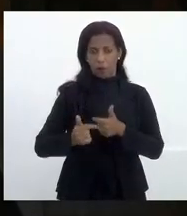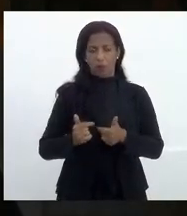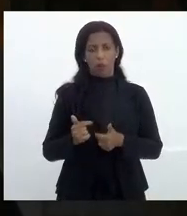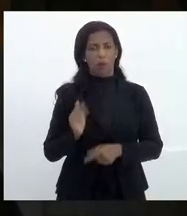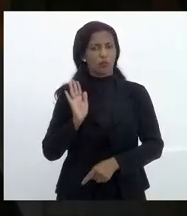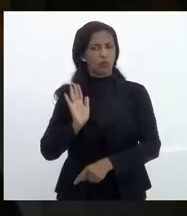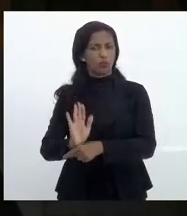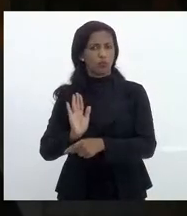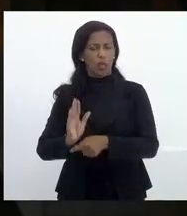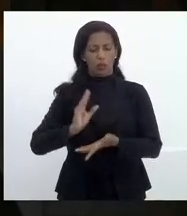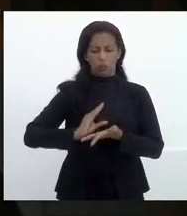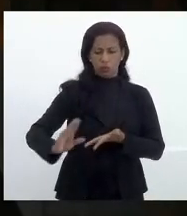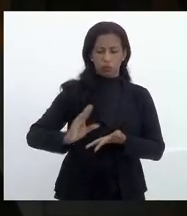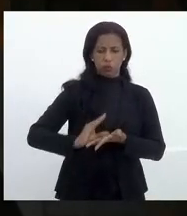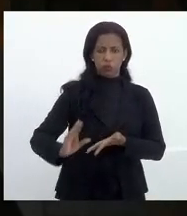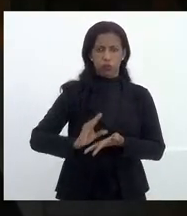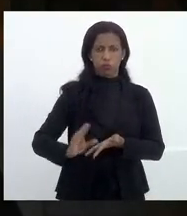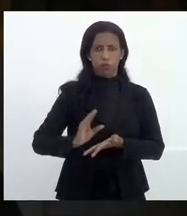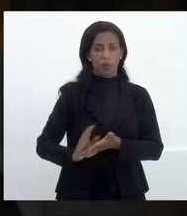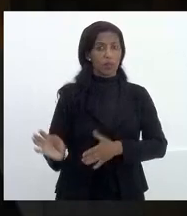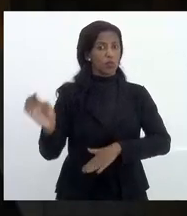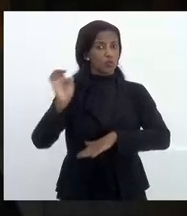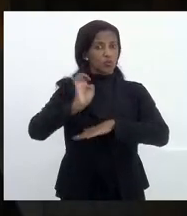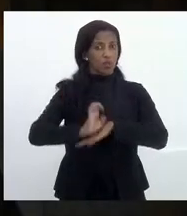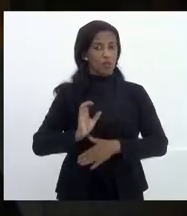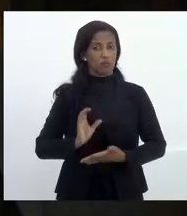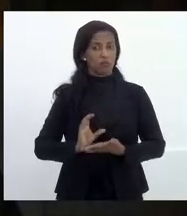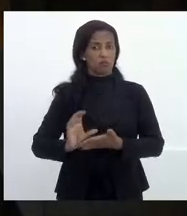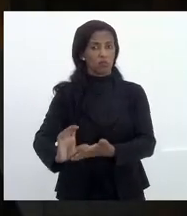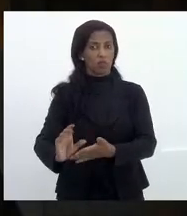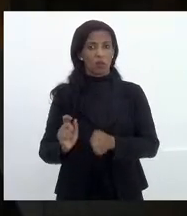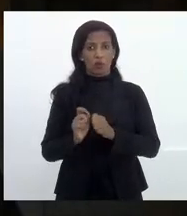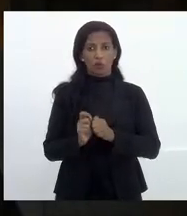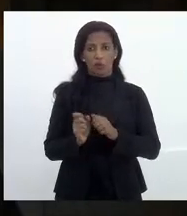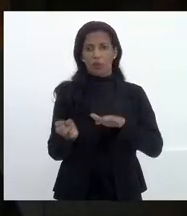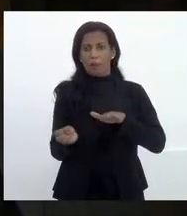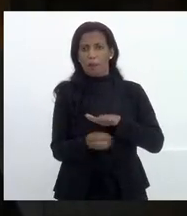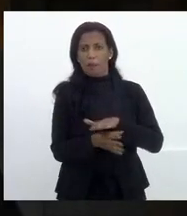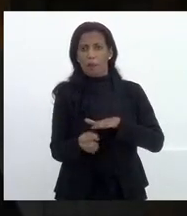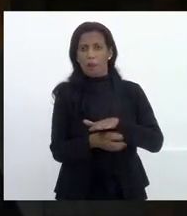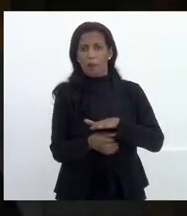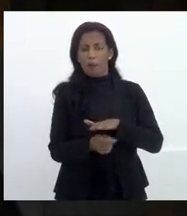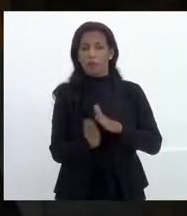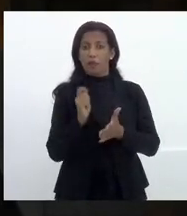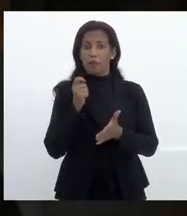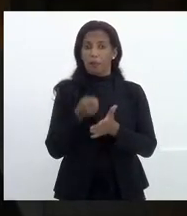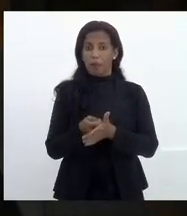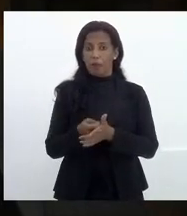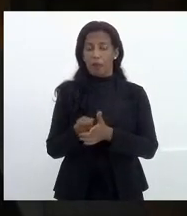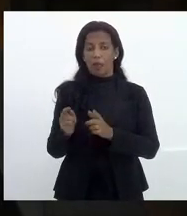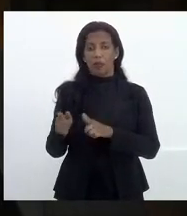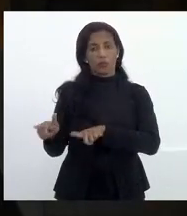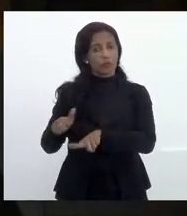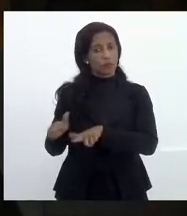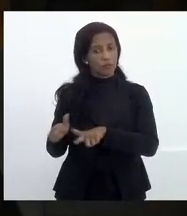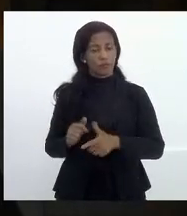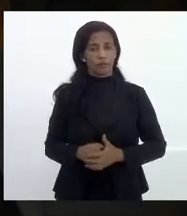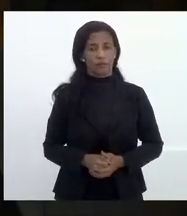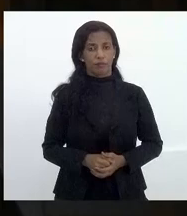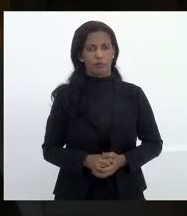contribuíram e o estado não contribuiu não fez uma poupança para pagar os servidores